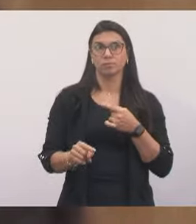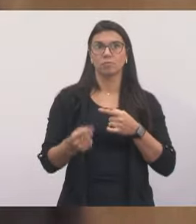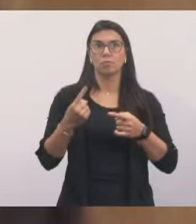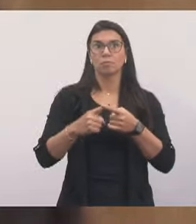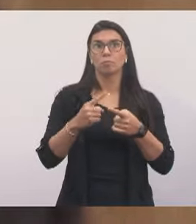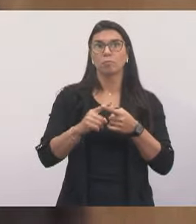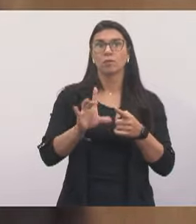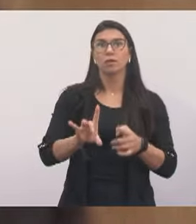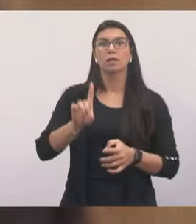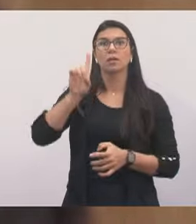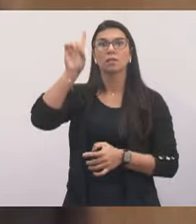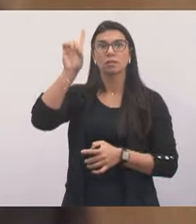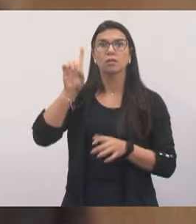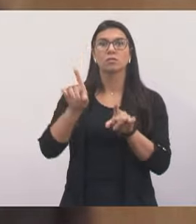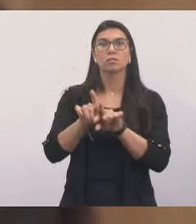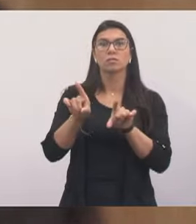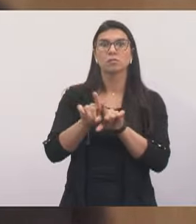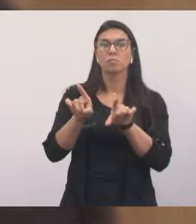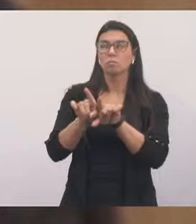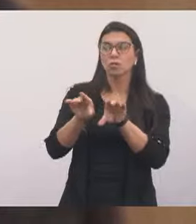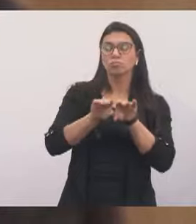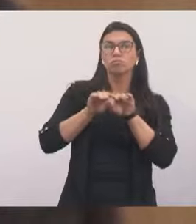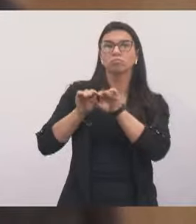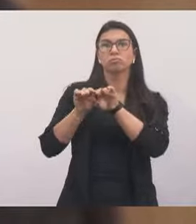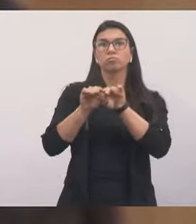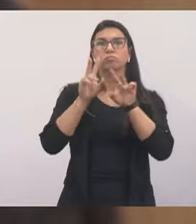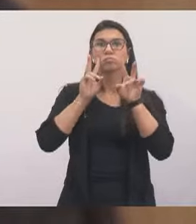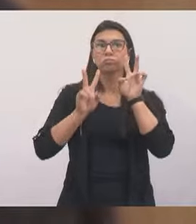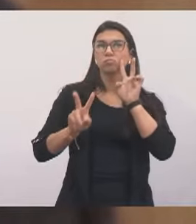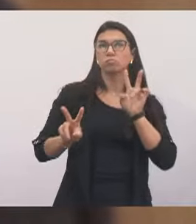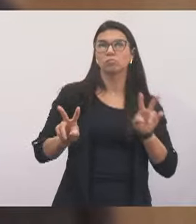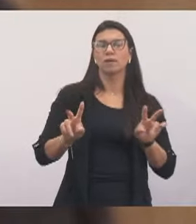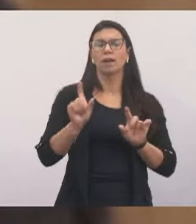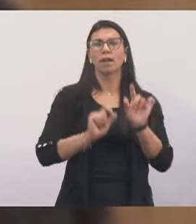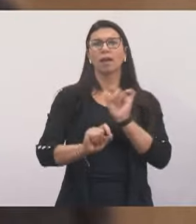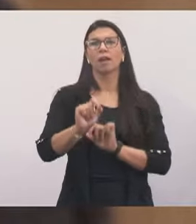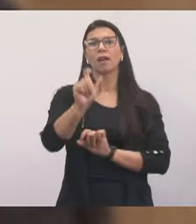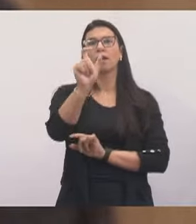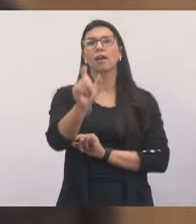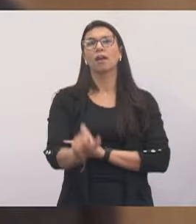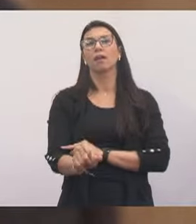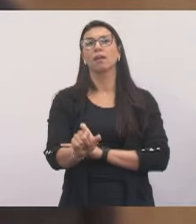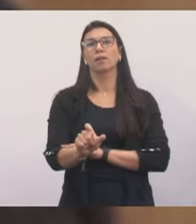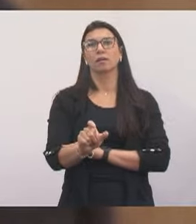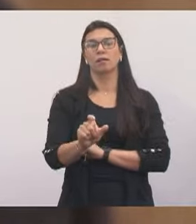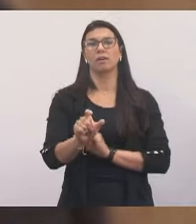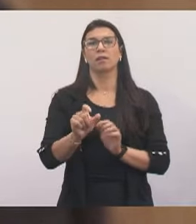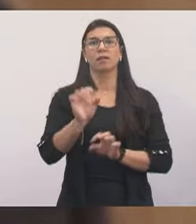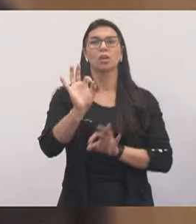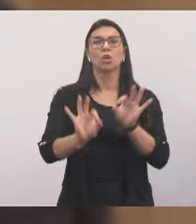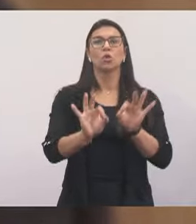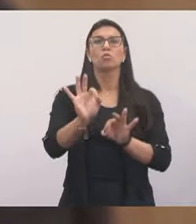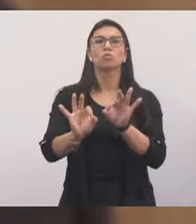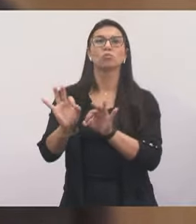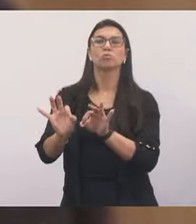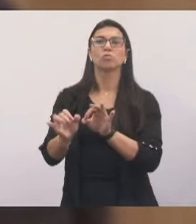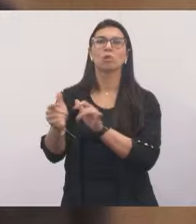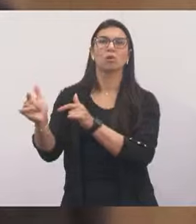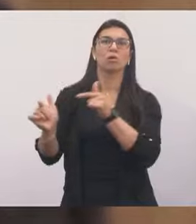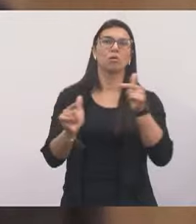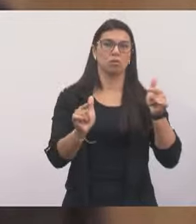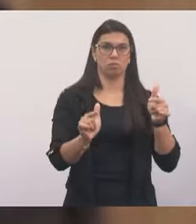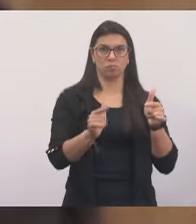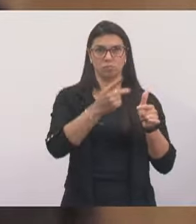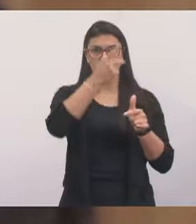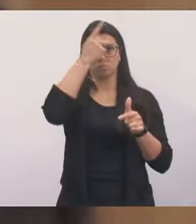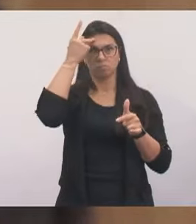porque Deus o recebeu. Quem és tu que julgas o servo alheio?